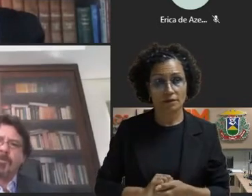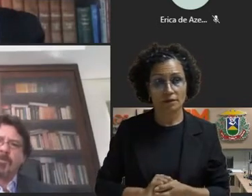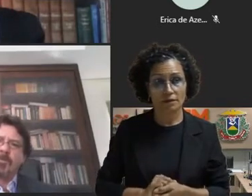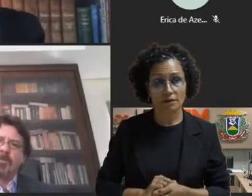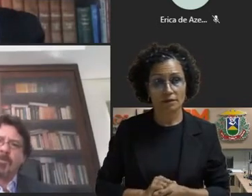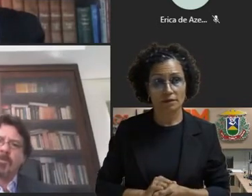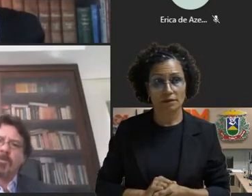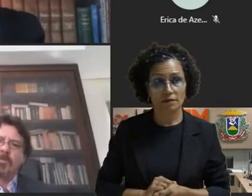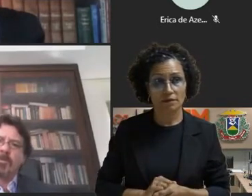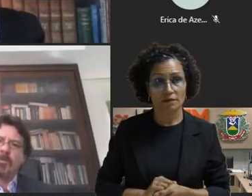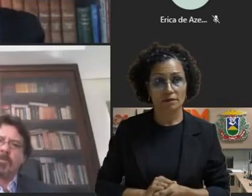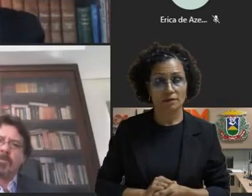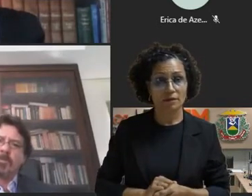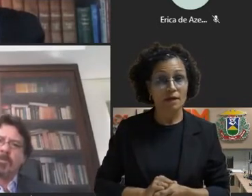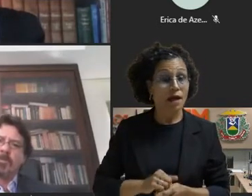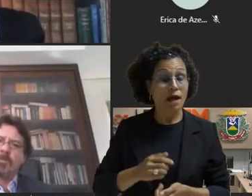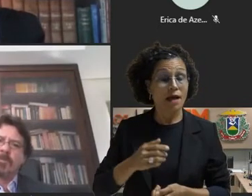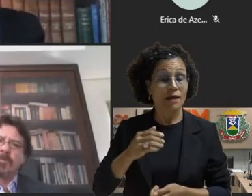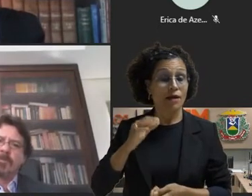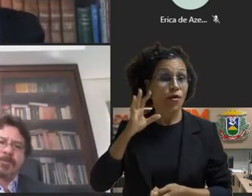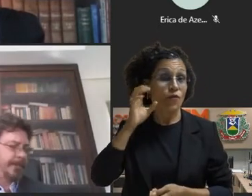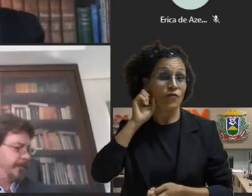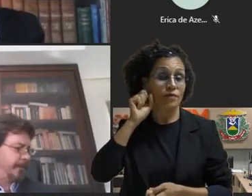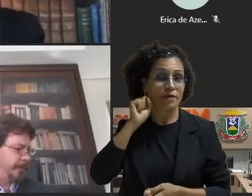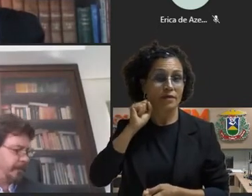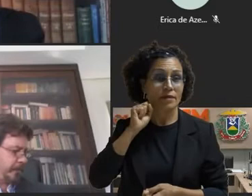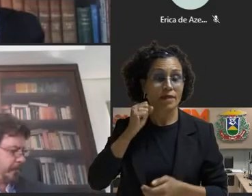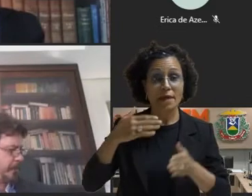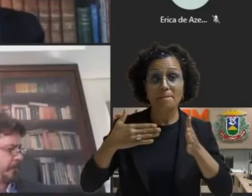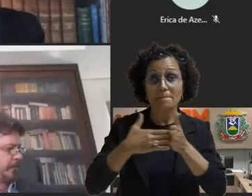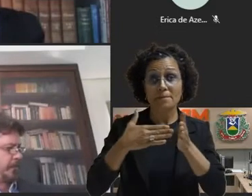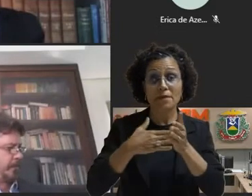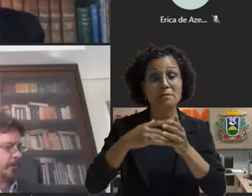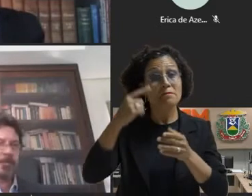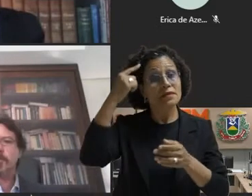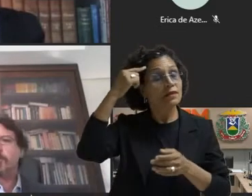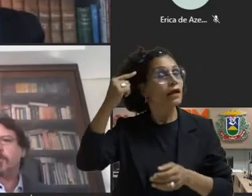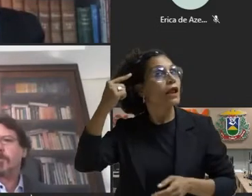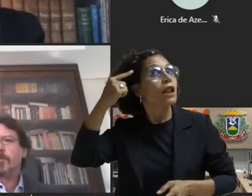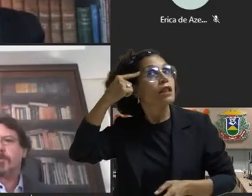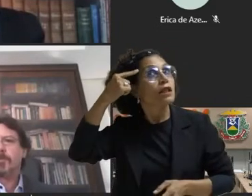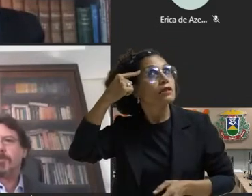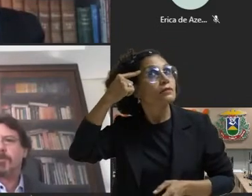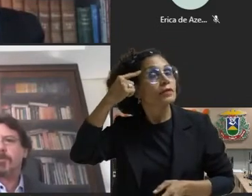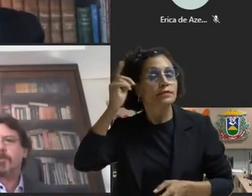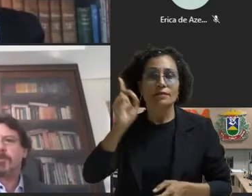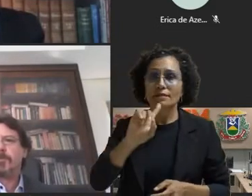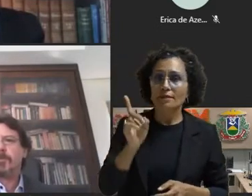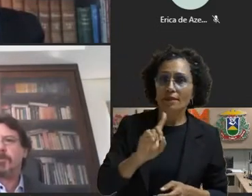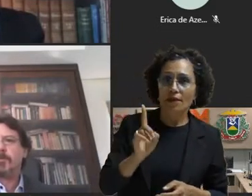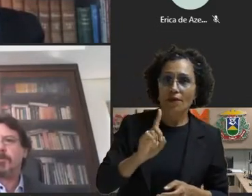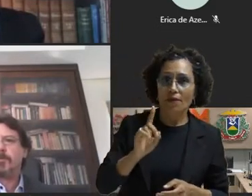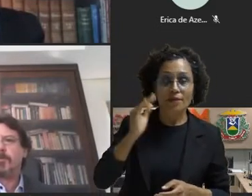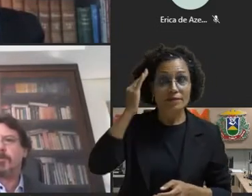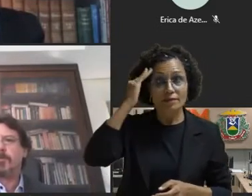aqui entendimento, agora que eu entendi que é impedimento. Então, todos homologados. Eu passo agora os processos, segundo nós acordamos, da